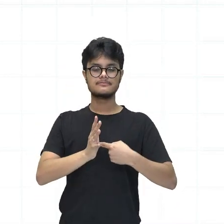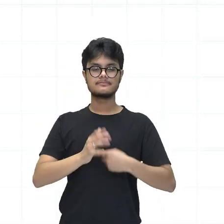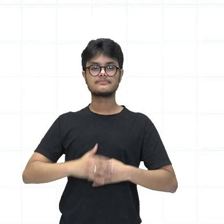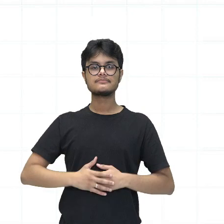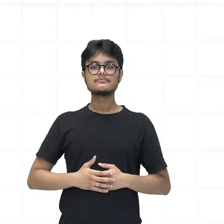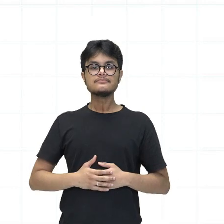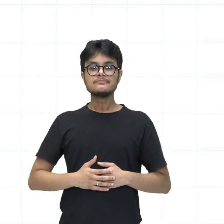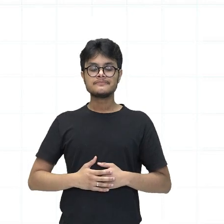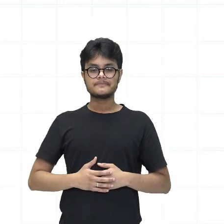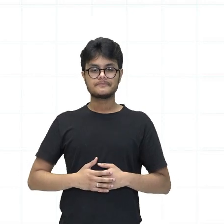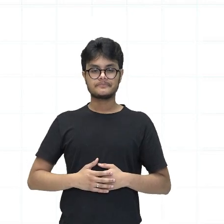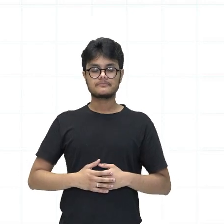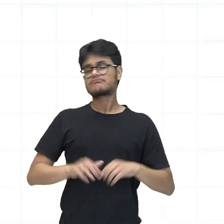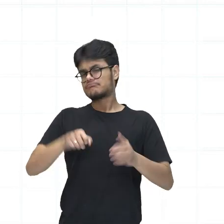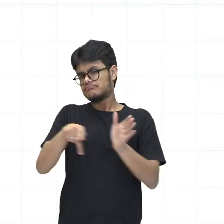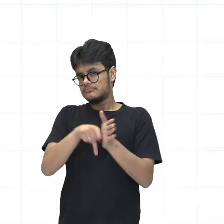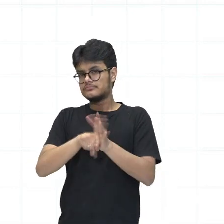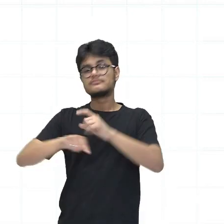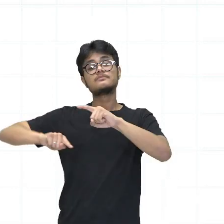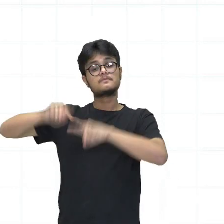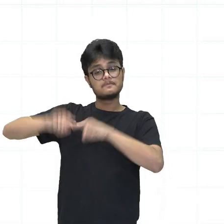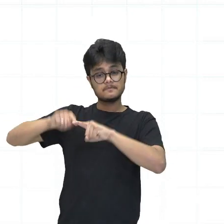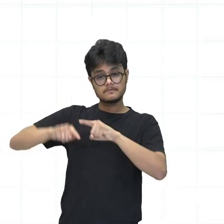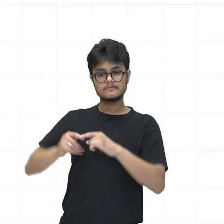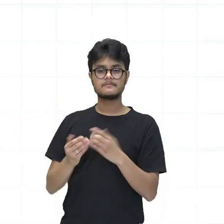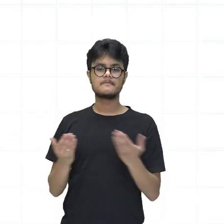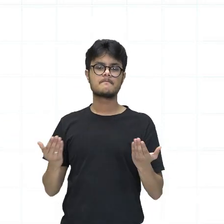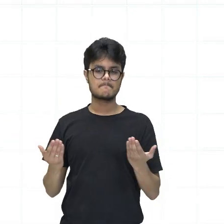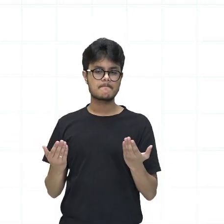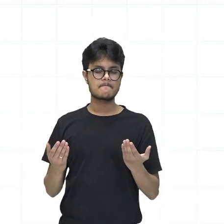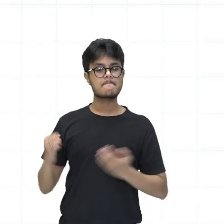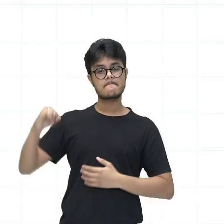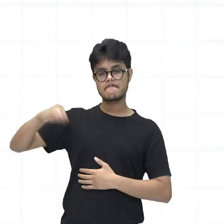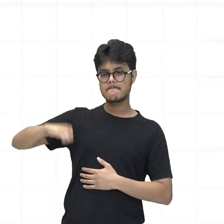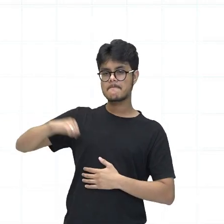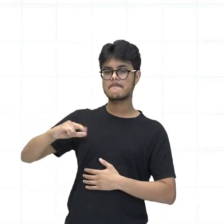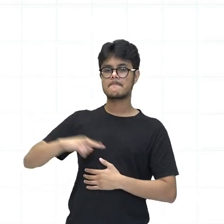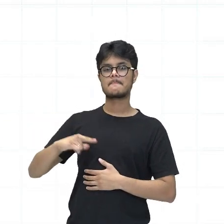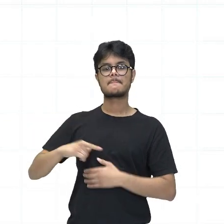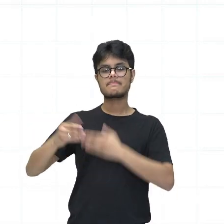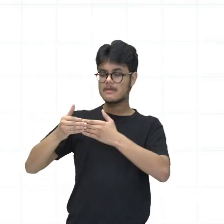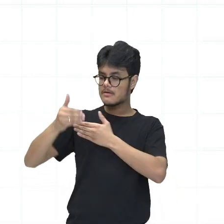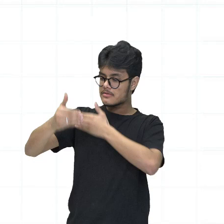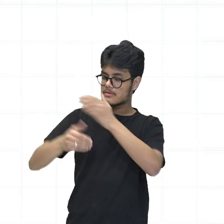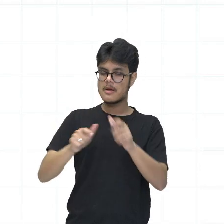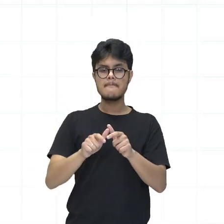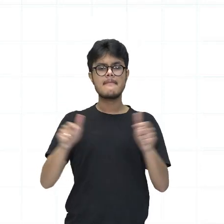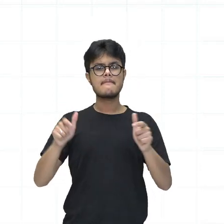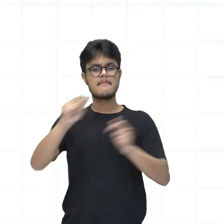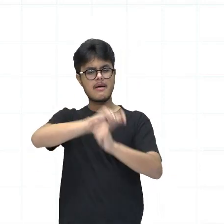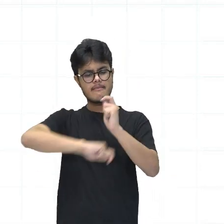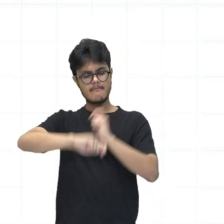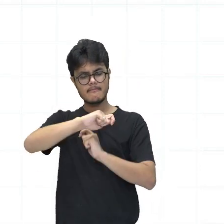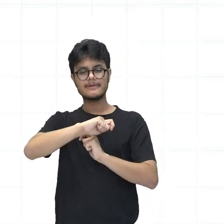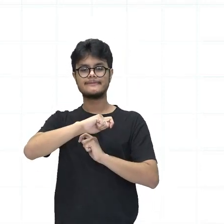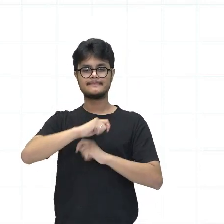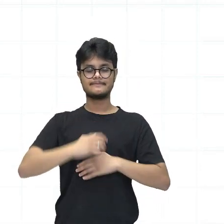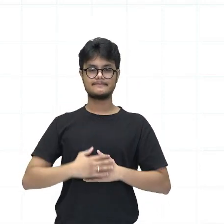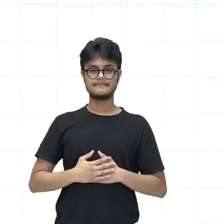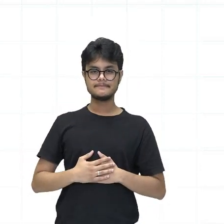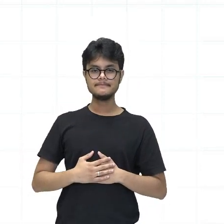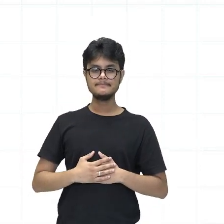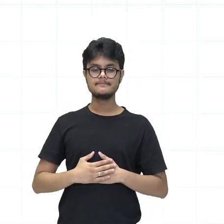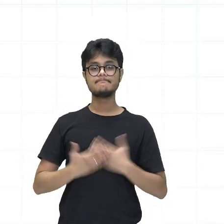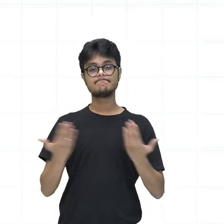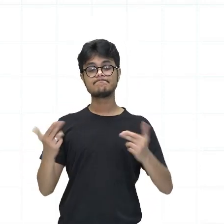nos recursos naturais, fez com que houvesse esse crescimento da economia mundial. Tá?